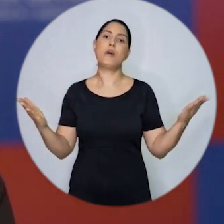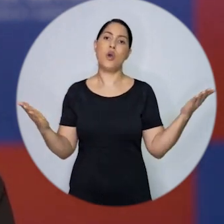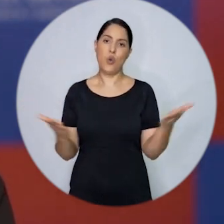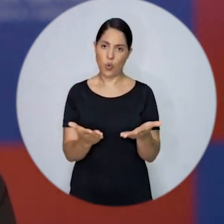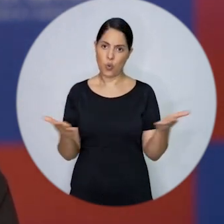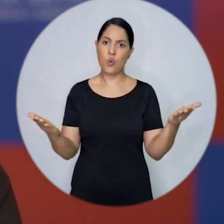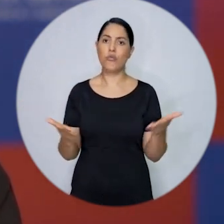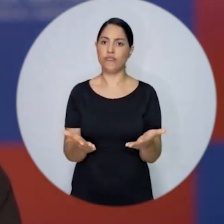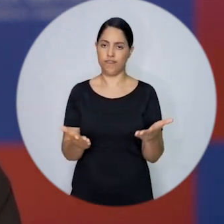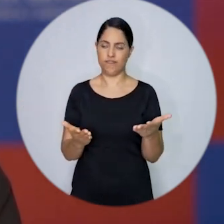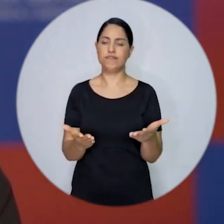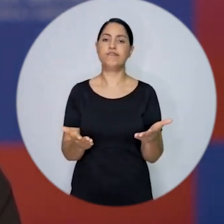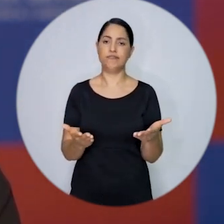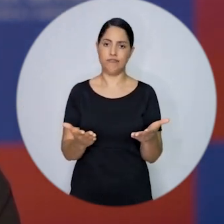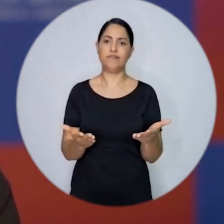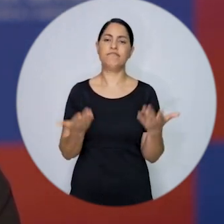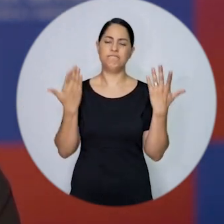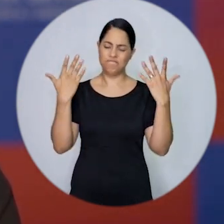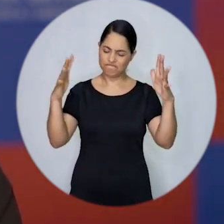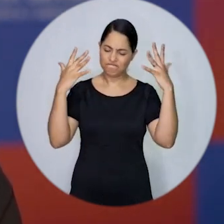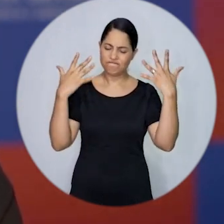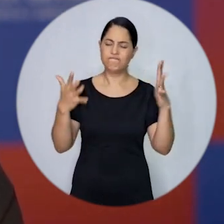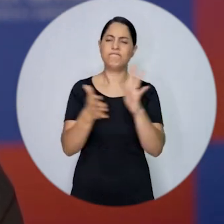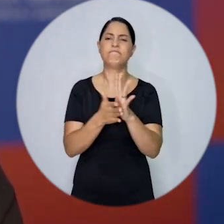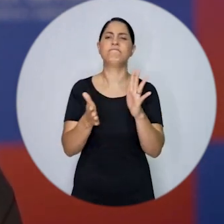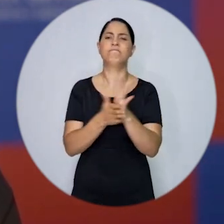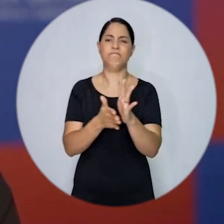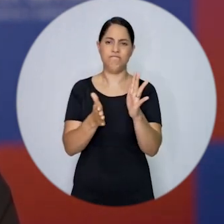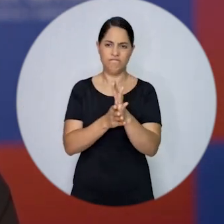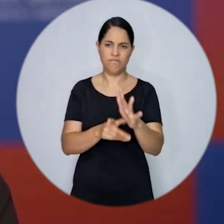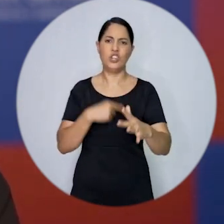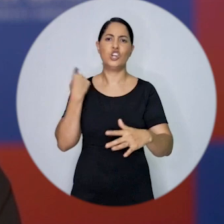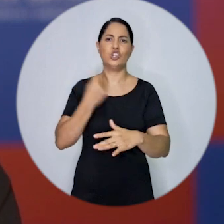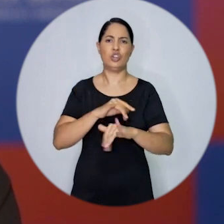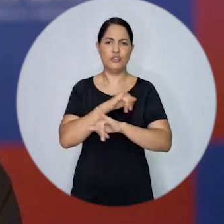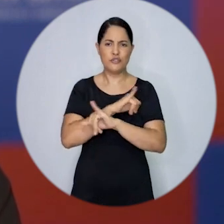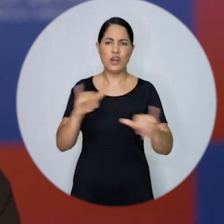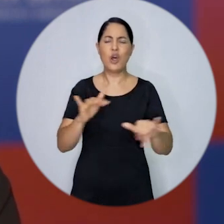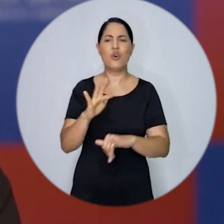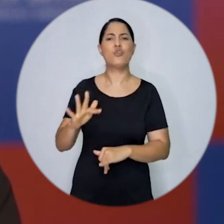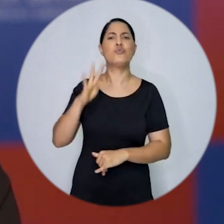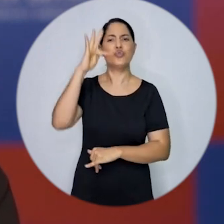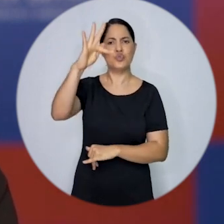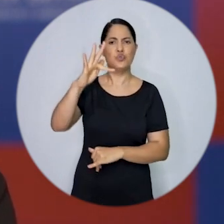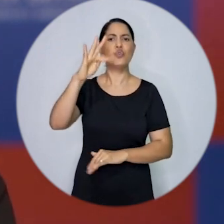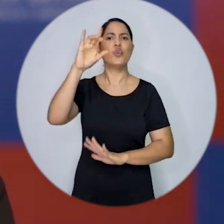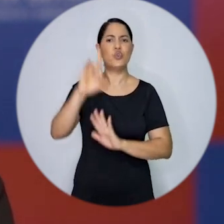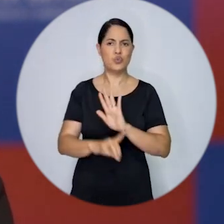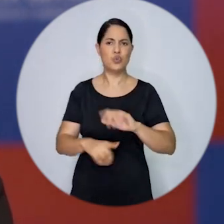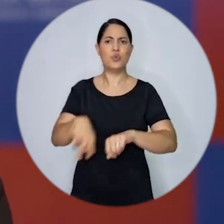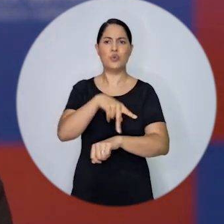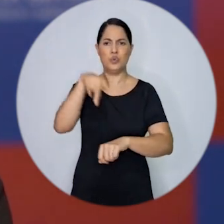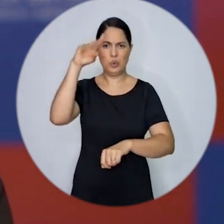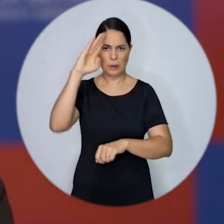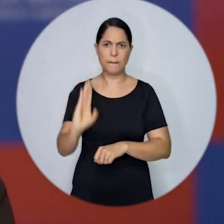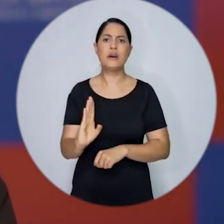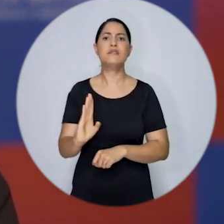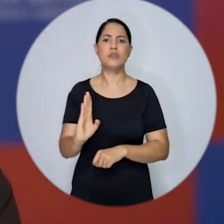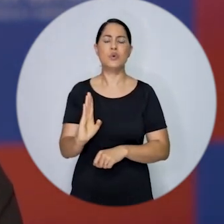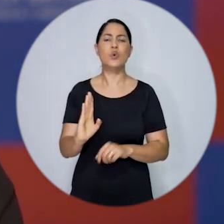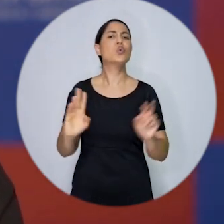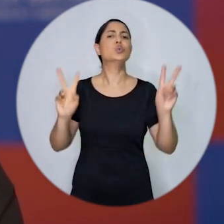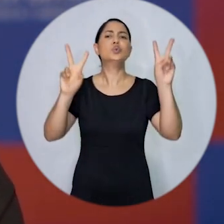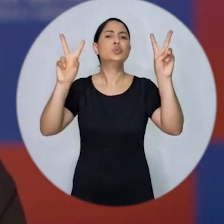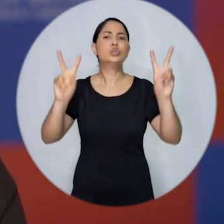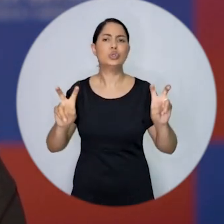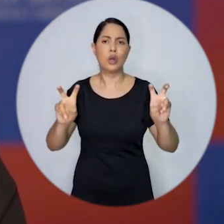Belo Horizonte, a Ordem dos Advogados do Brasil, com o nosso aplauso, se reúne para discutir o futuro do Estado